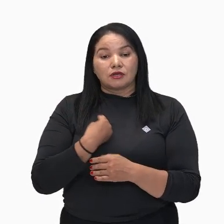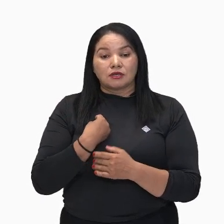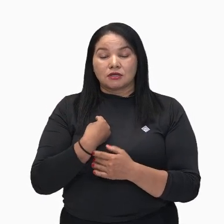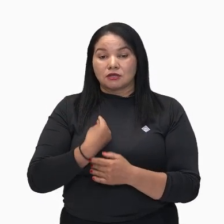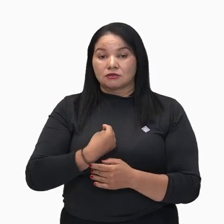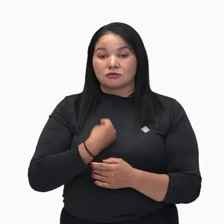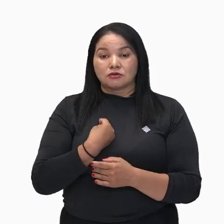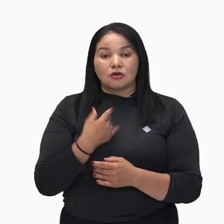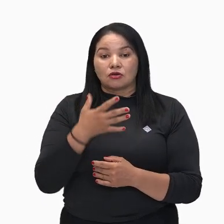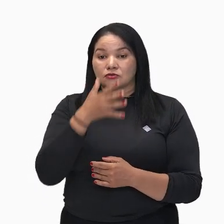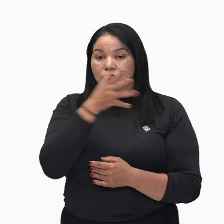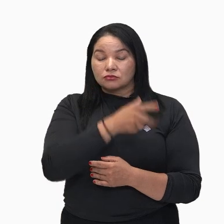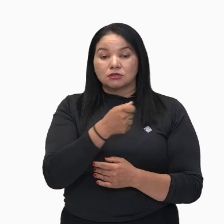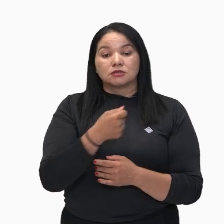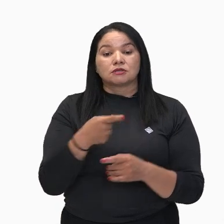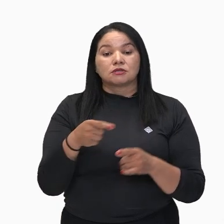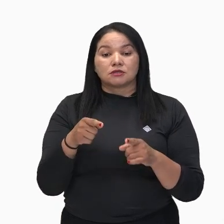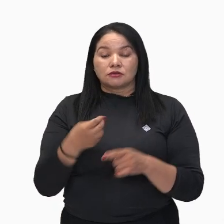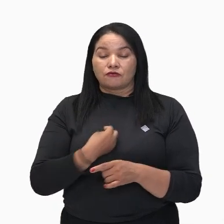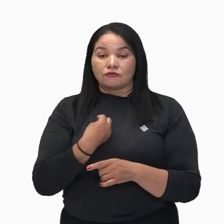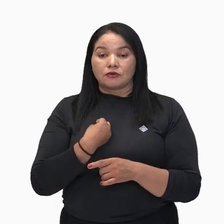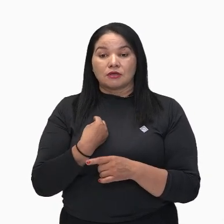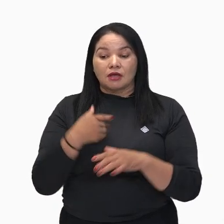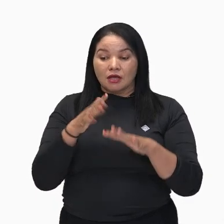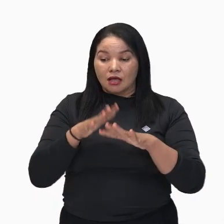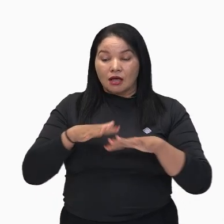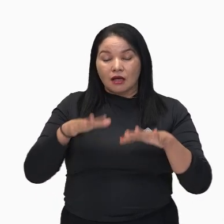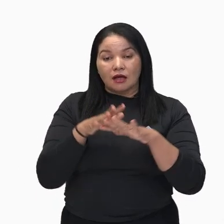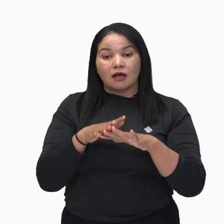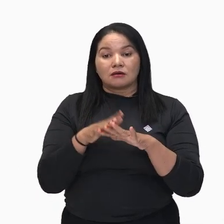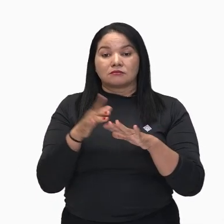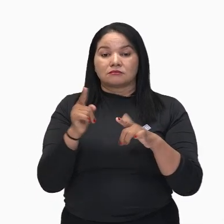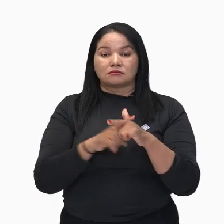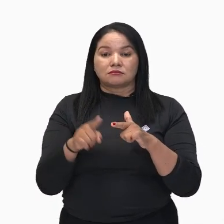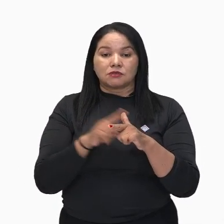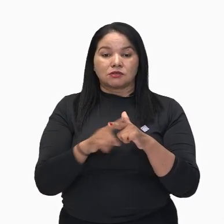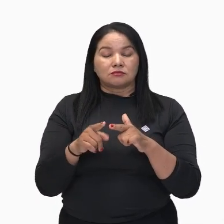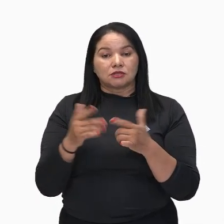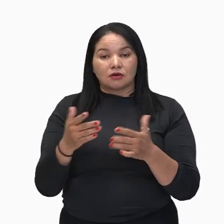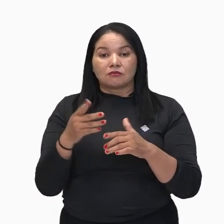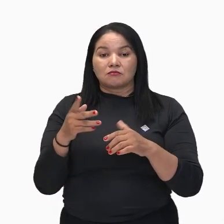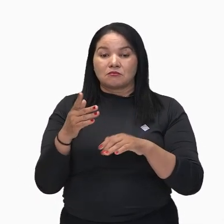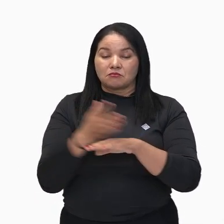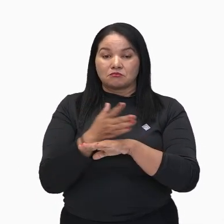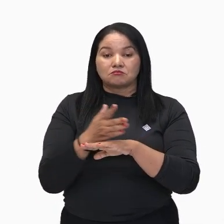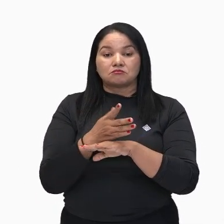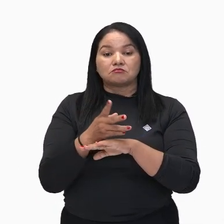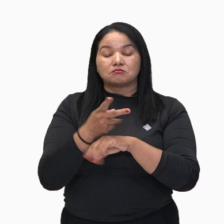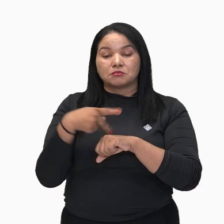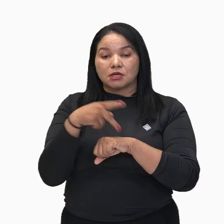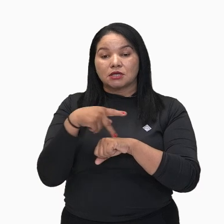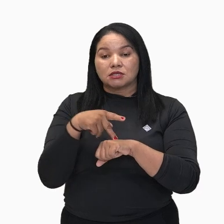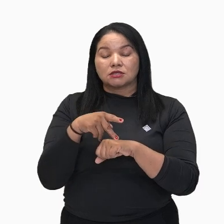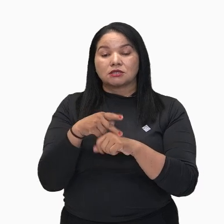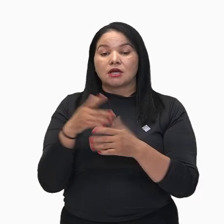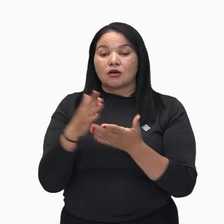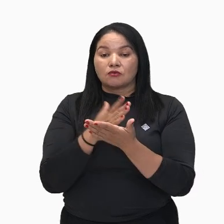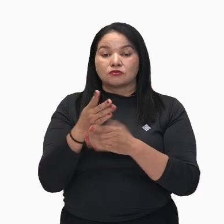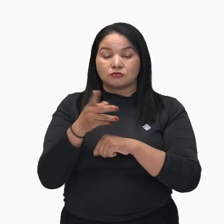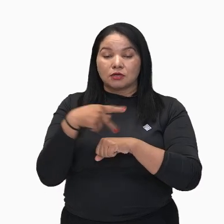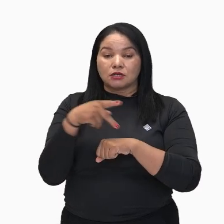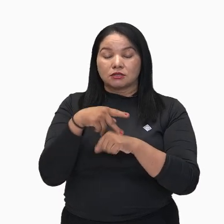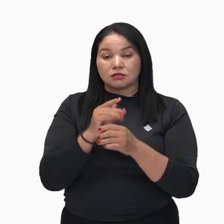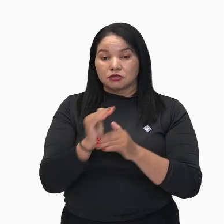humana, torna essa região bastante vulnerável. Então, por isso que existem países, né, que estão se desenvolvendo